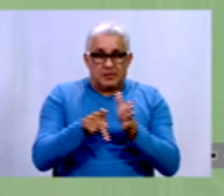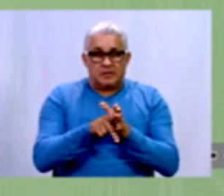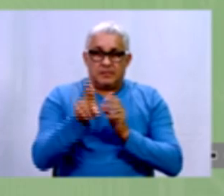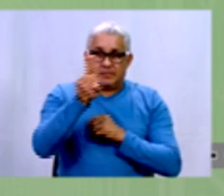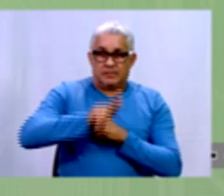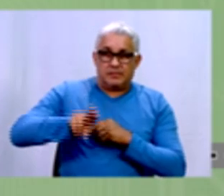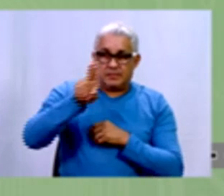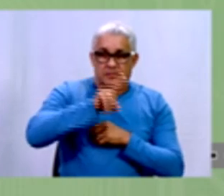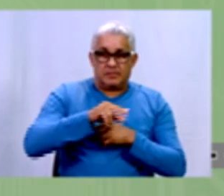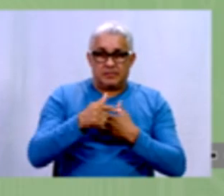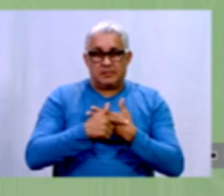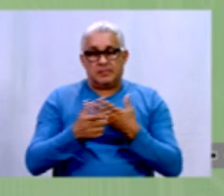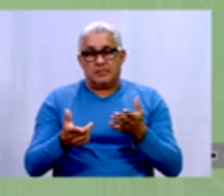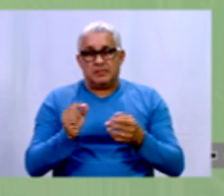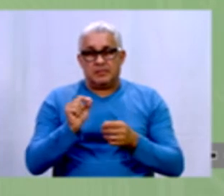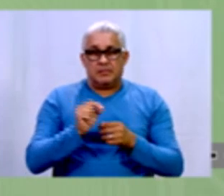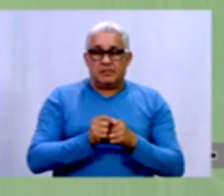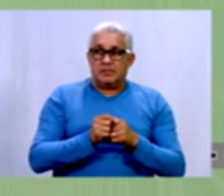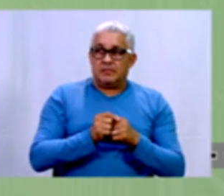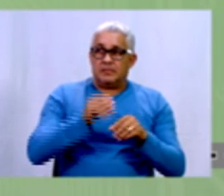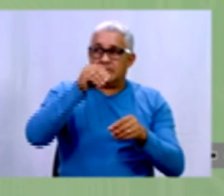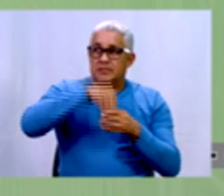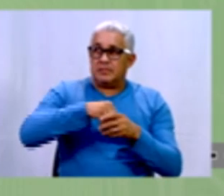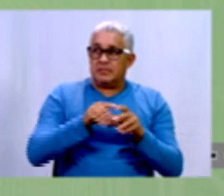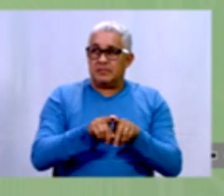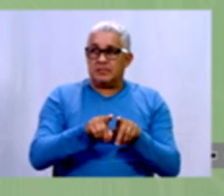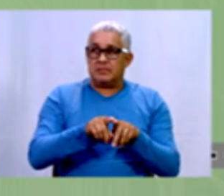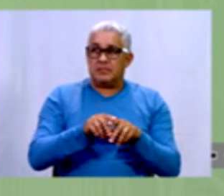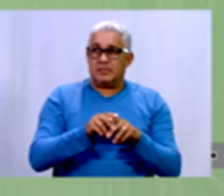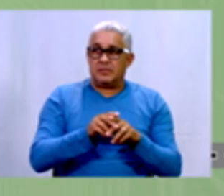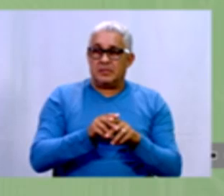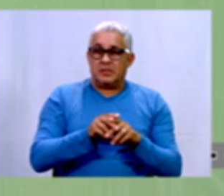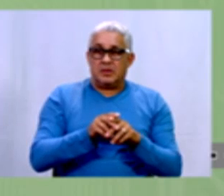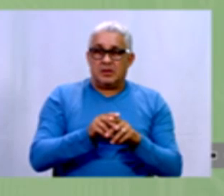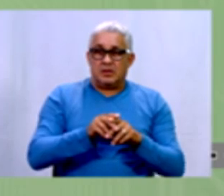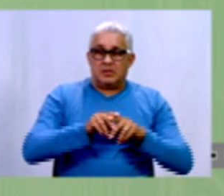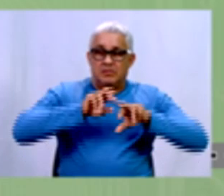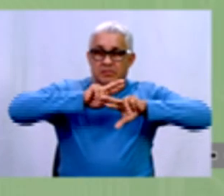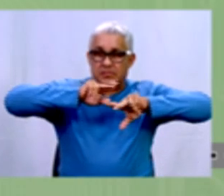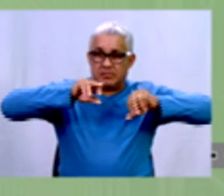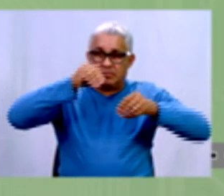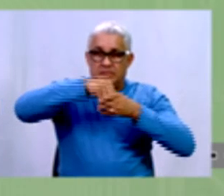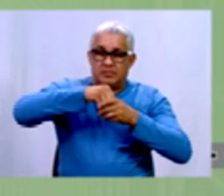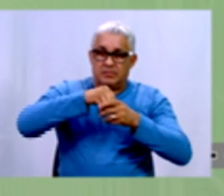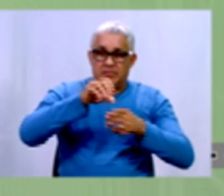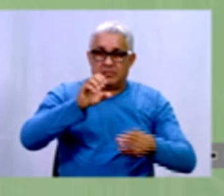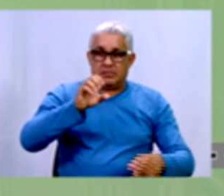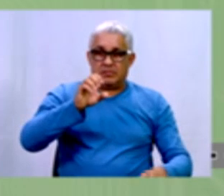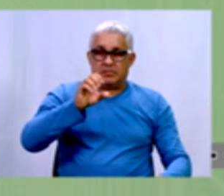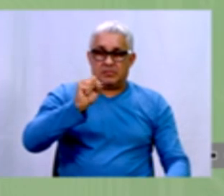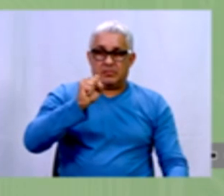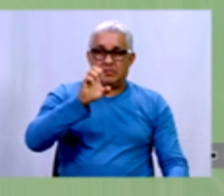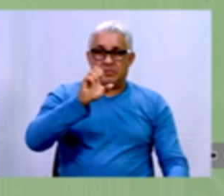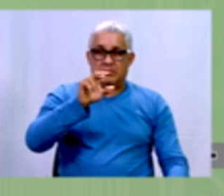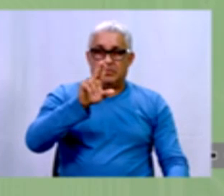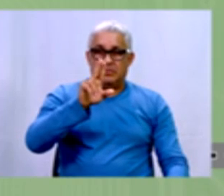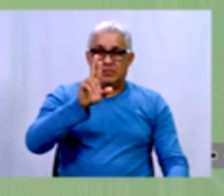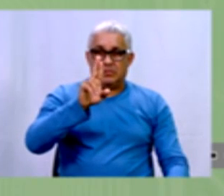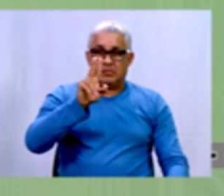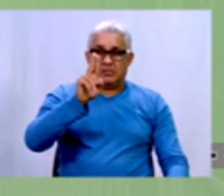utilizar os papéis, as cerimônias e os artefatos utilizados no Scrum, aprimorar